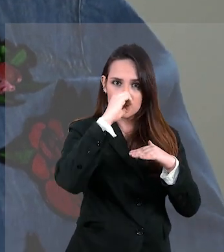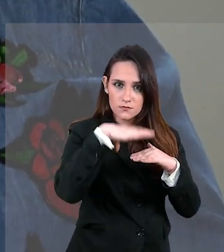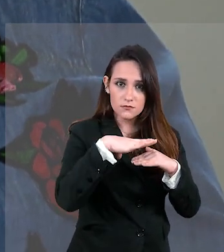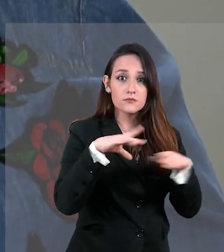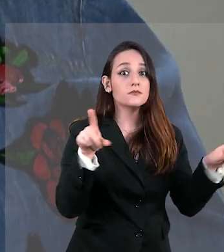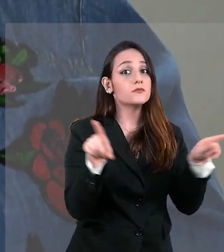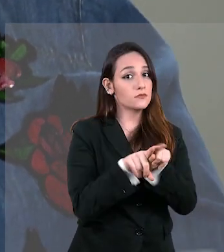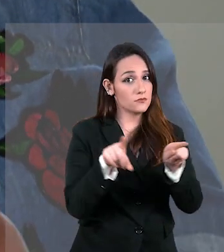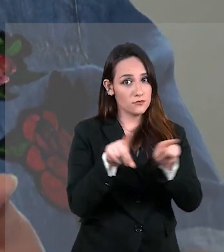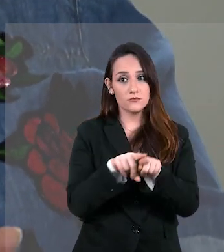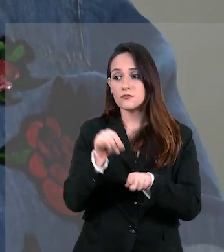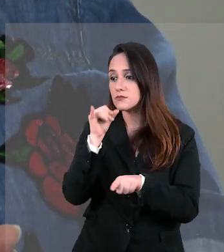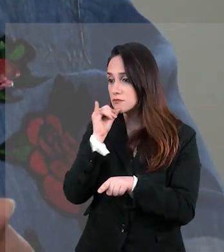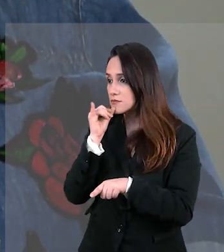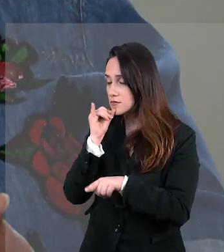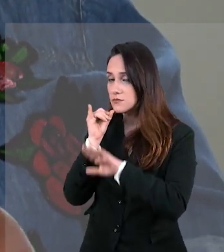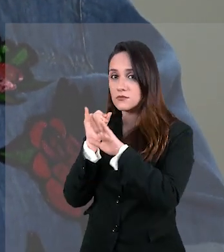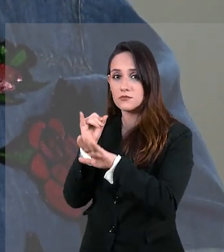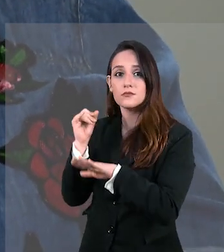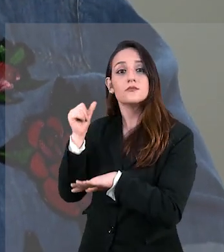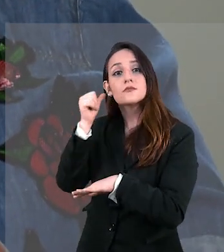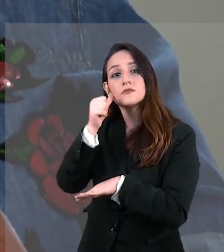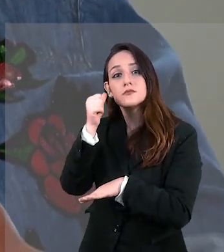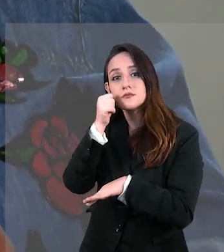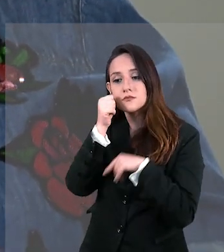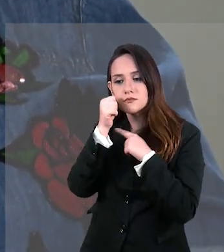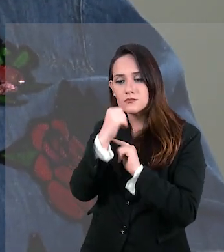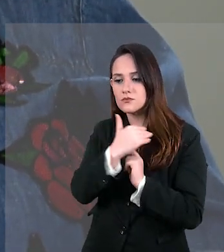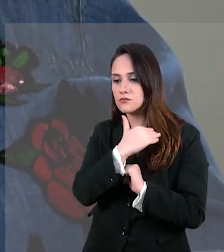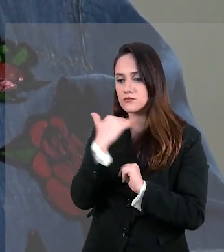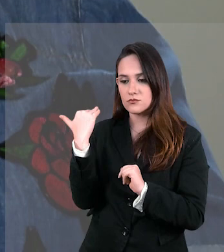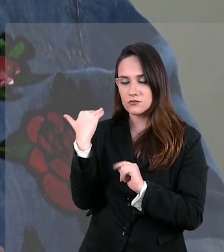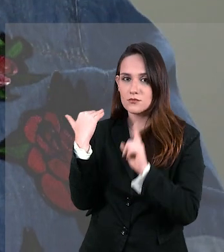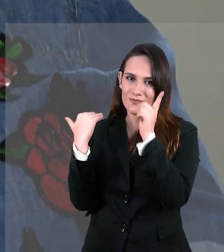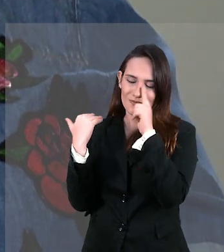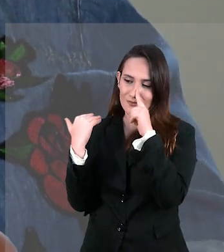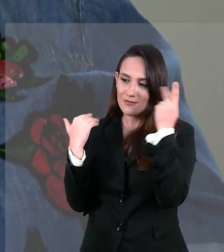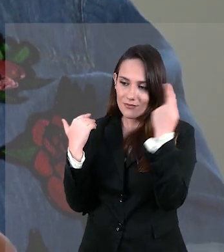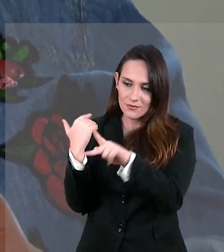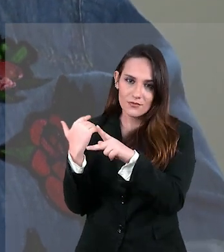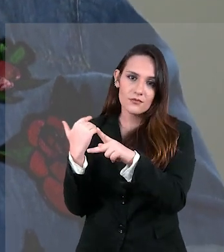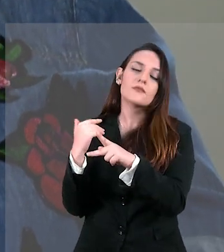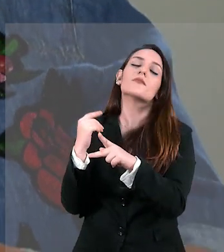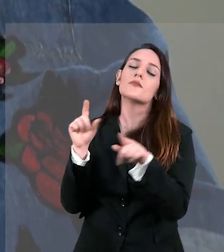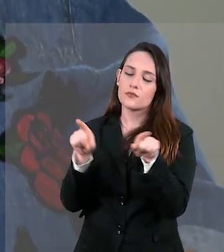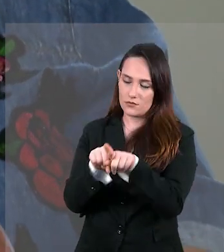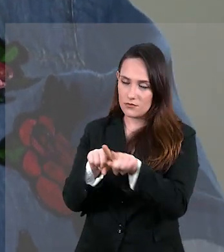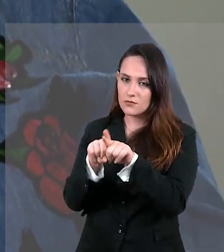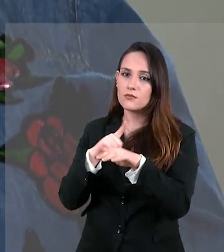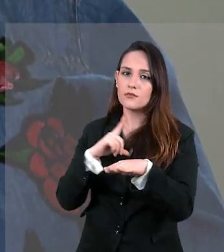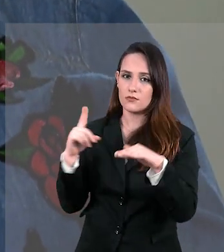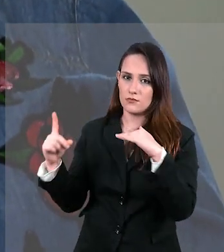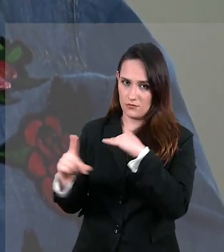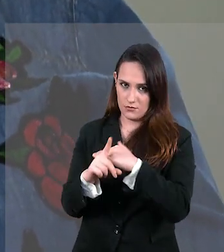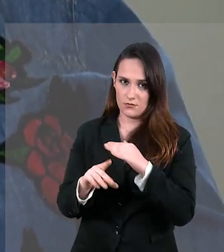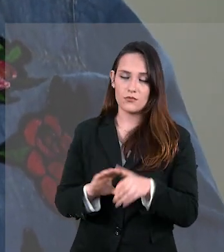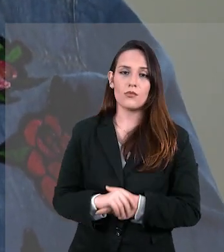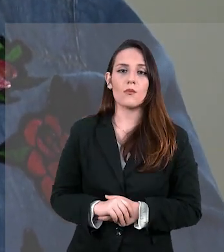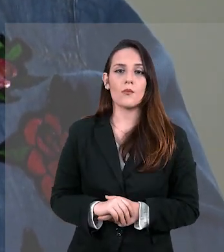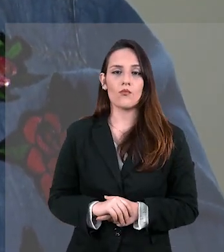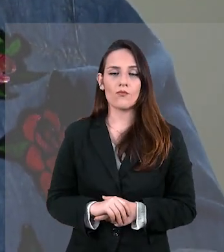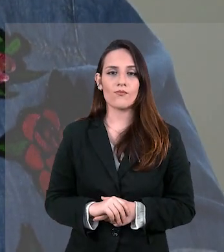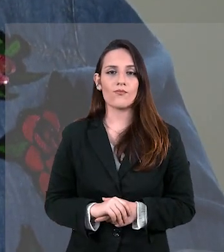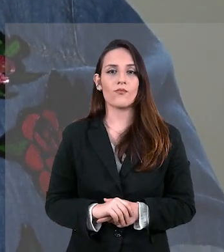vítimas de violência e nós também atendemos as mães que perderam suas filhas em função do